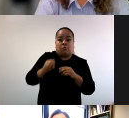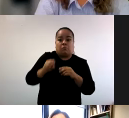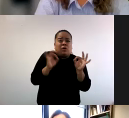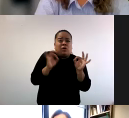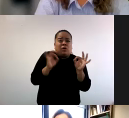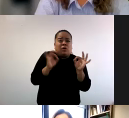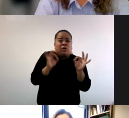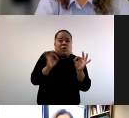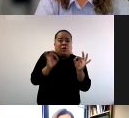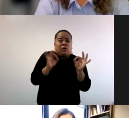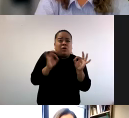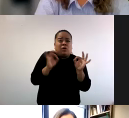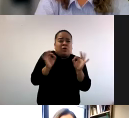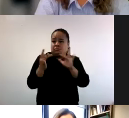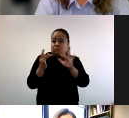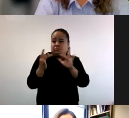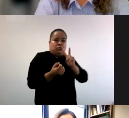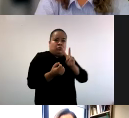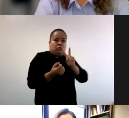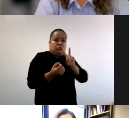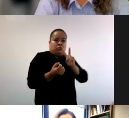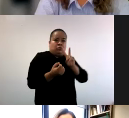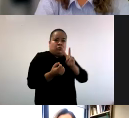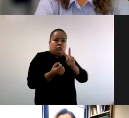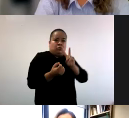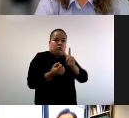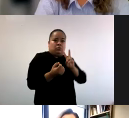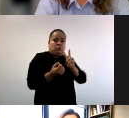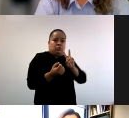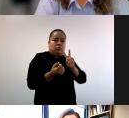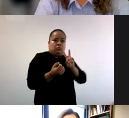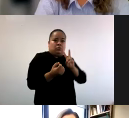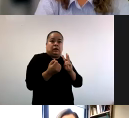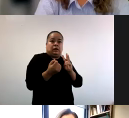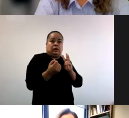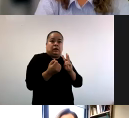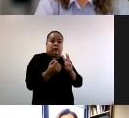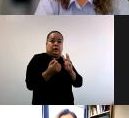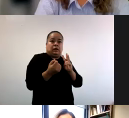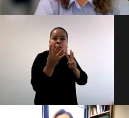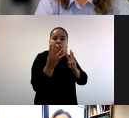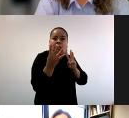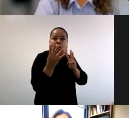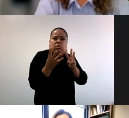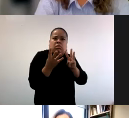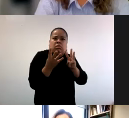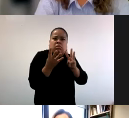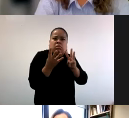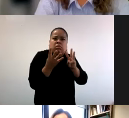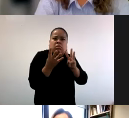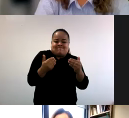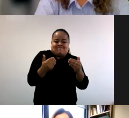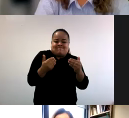os 3 casos informados anteriormente. A partir daí, começa